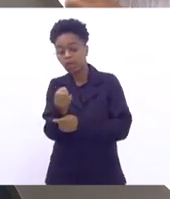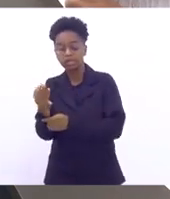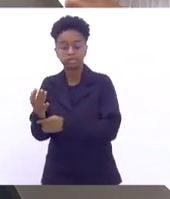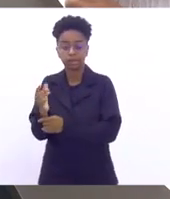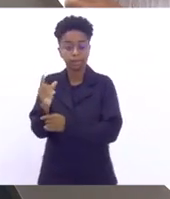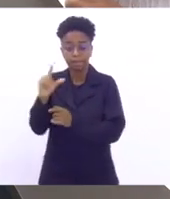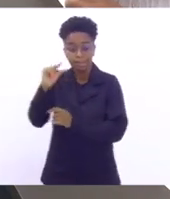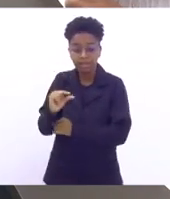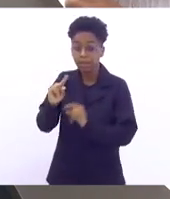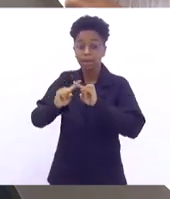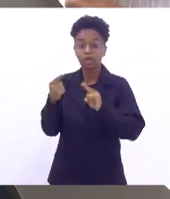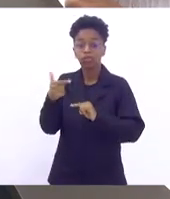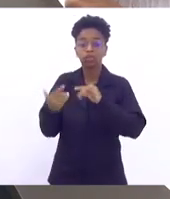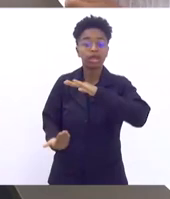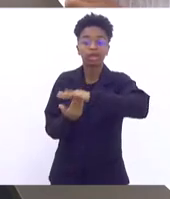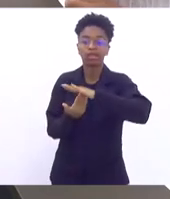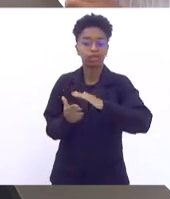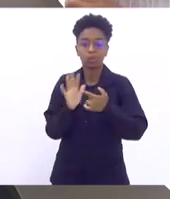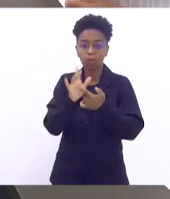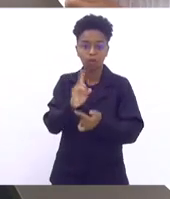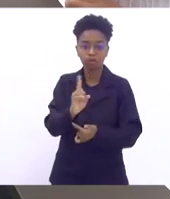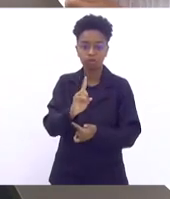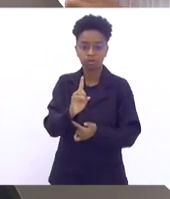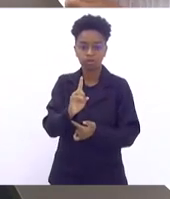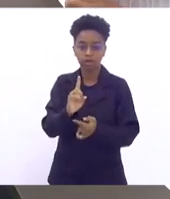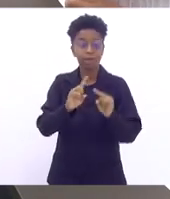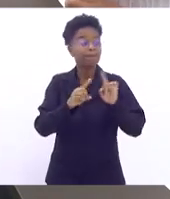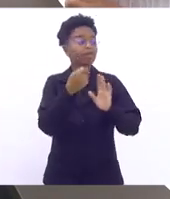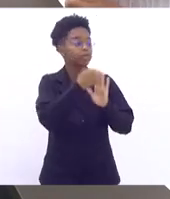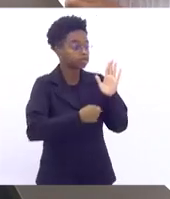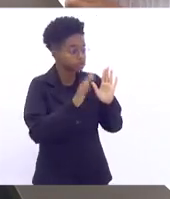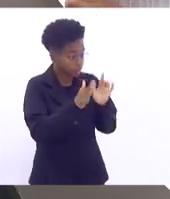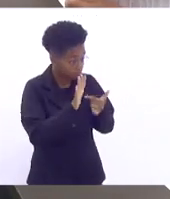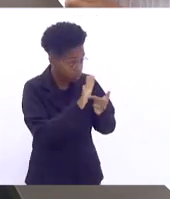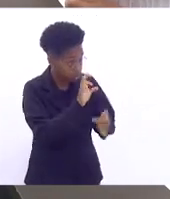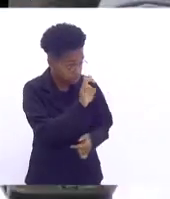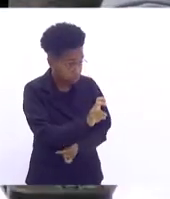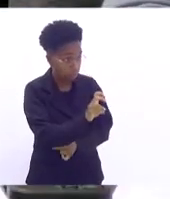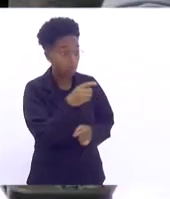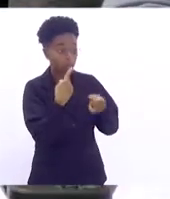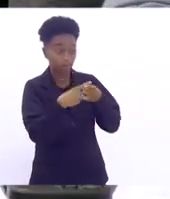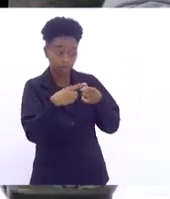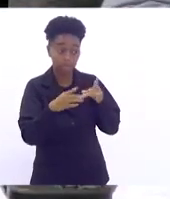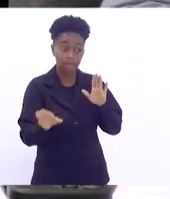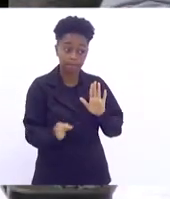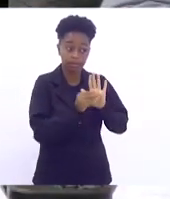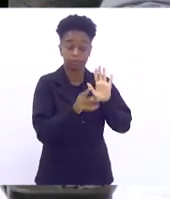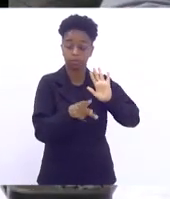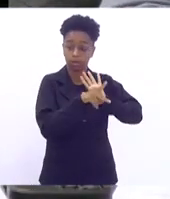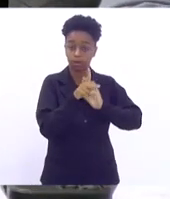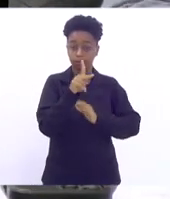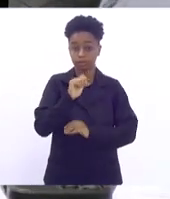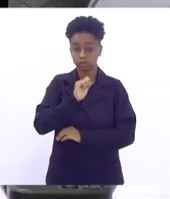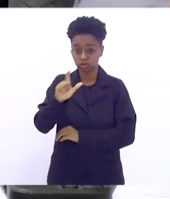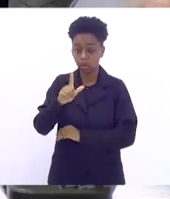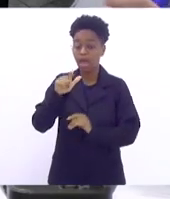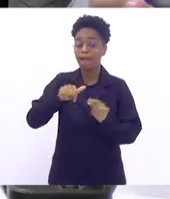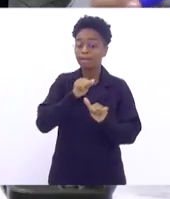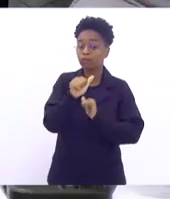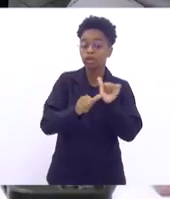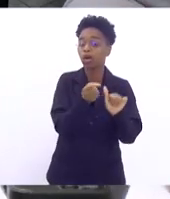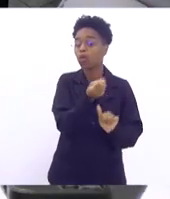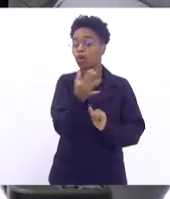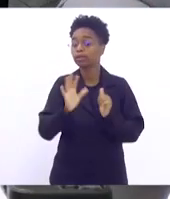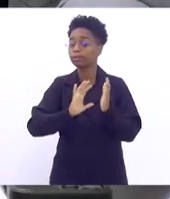não tem número máximo mas no texto já consta com cinco que essa emenda do pessoal faz é alterar o número de